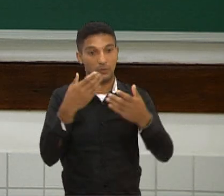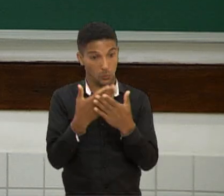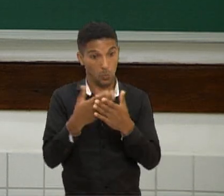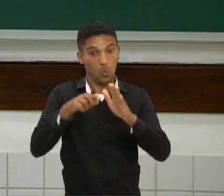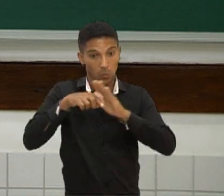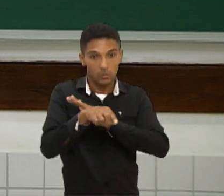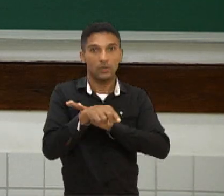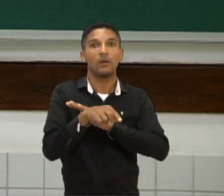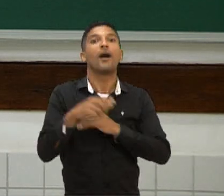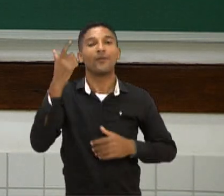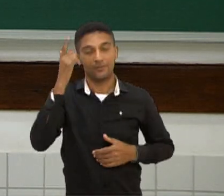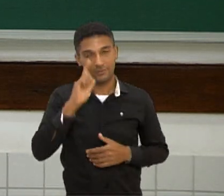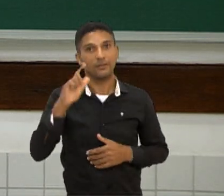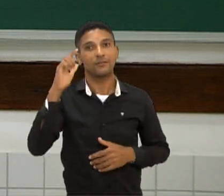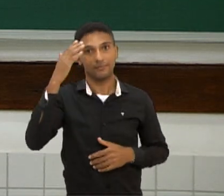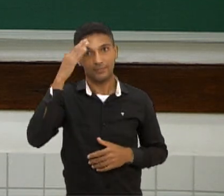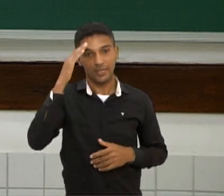correta.